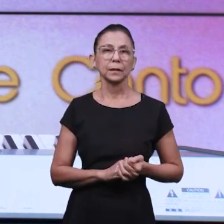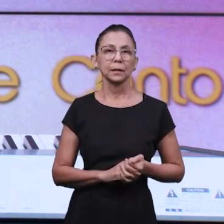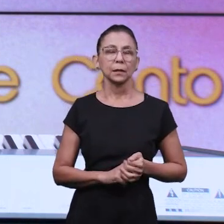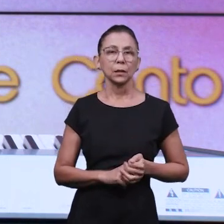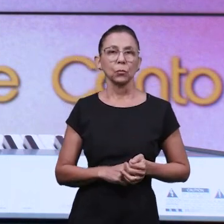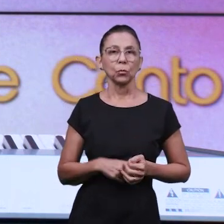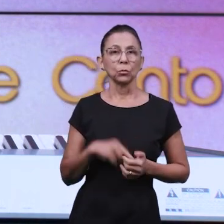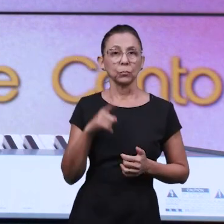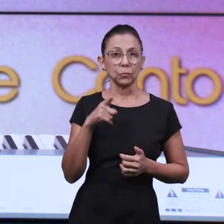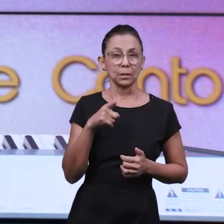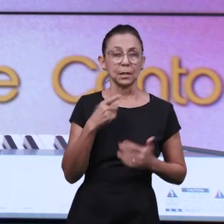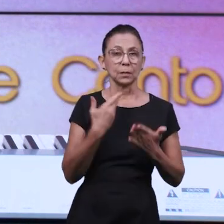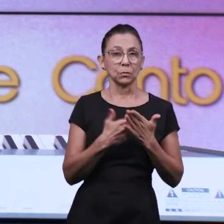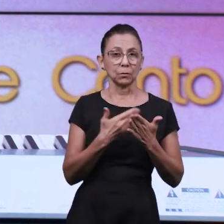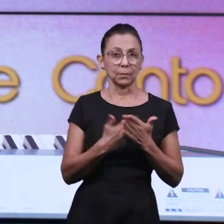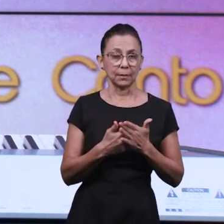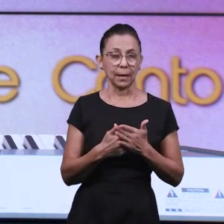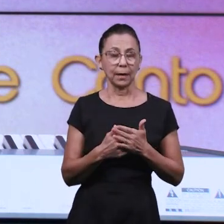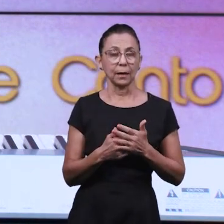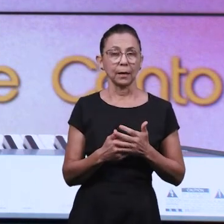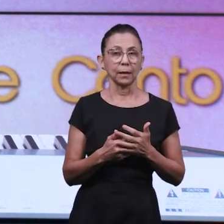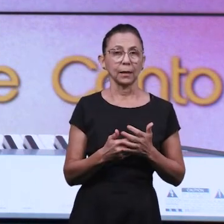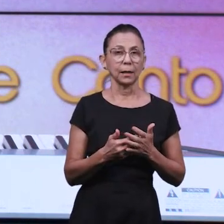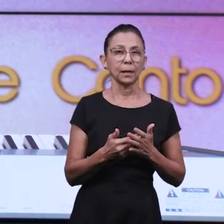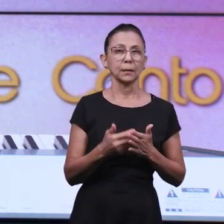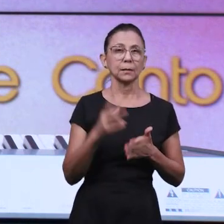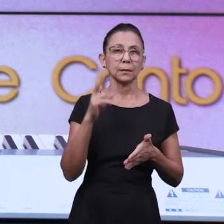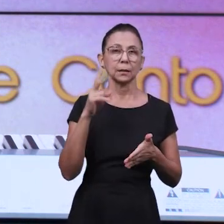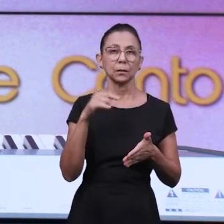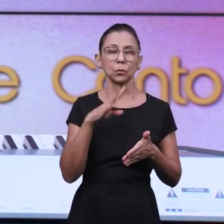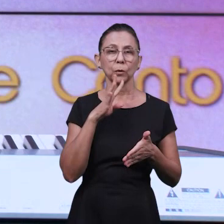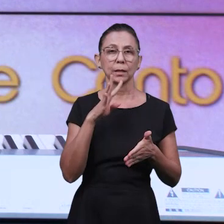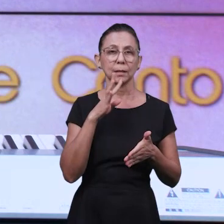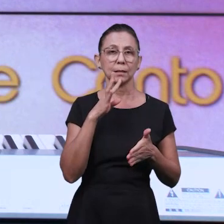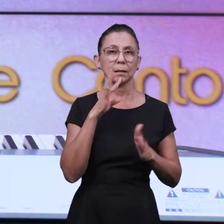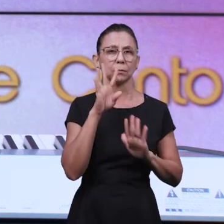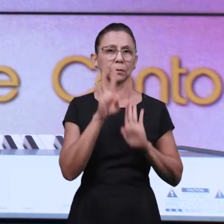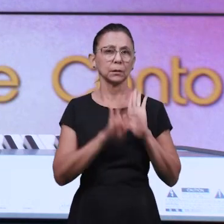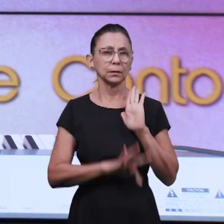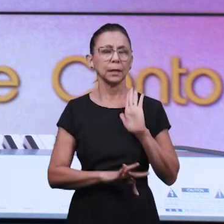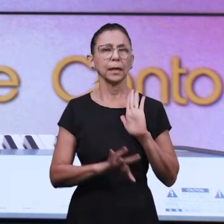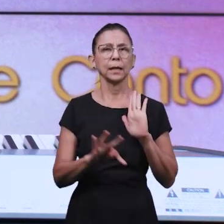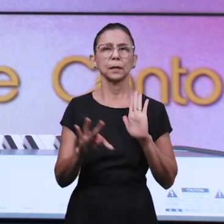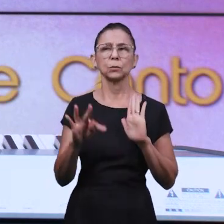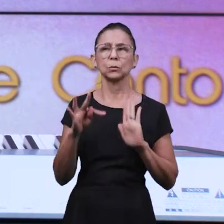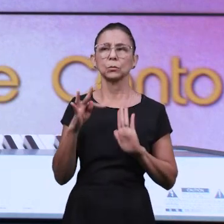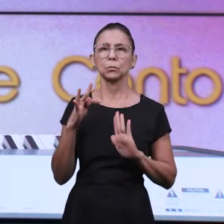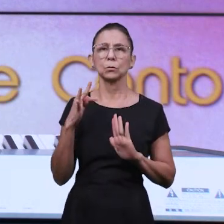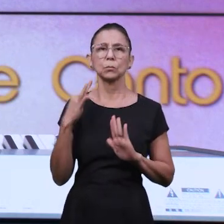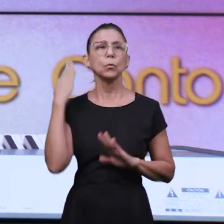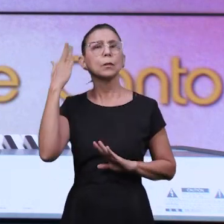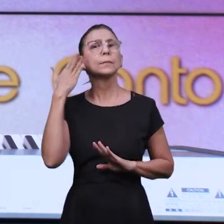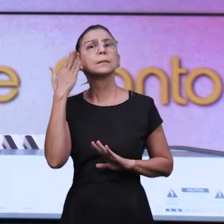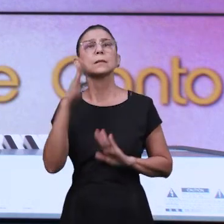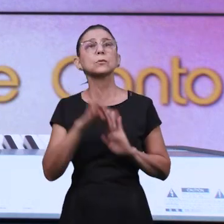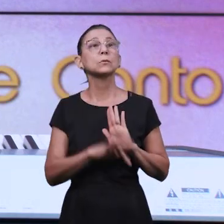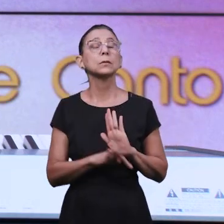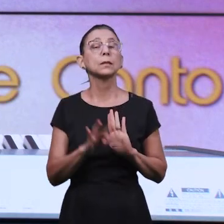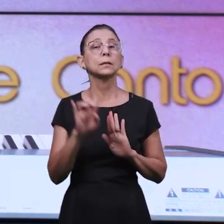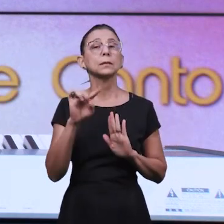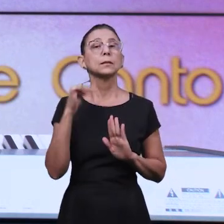quando você pegar um hino para estudar, leia, conheça o texto, conheça o sentido, a mensagem desse